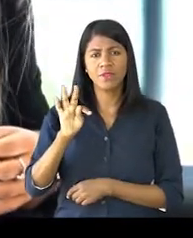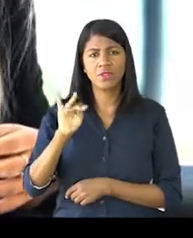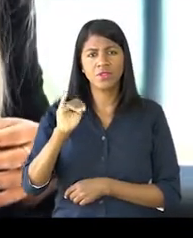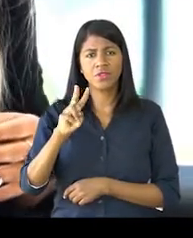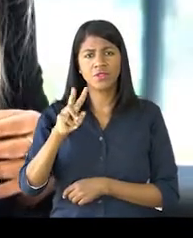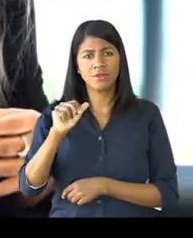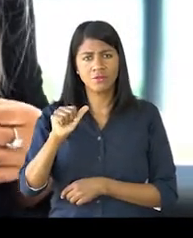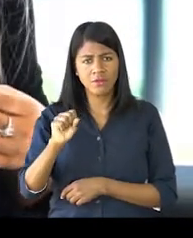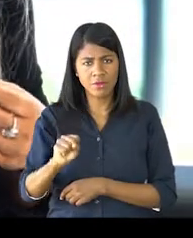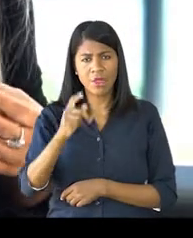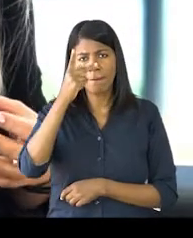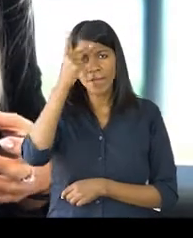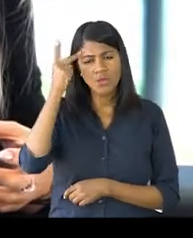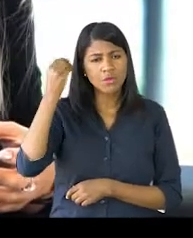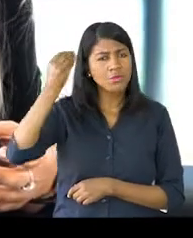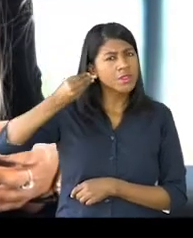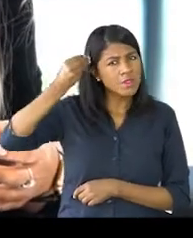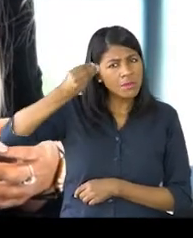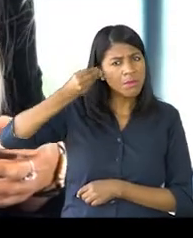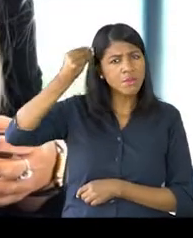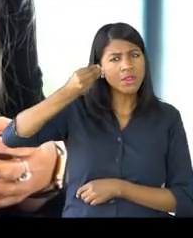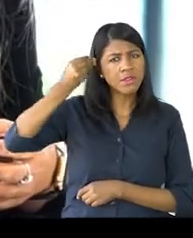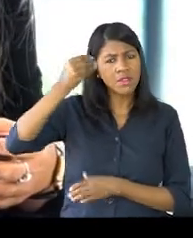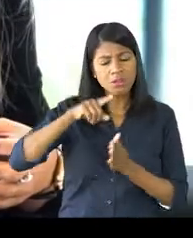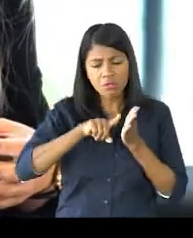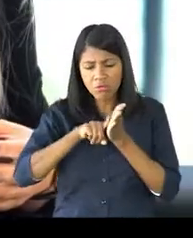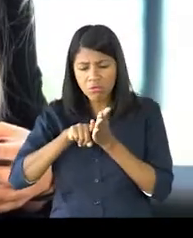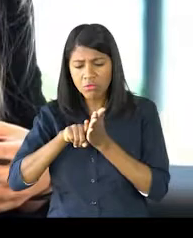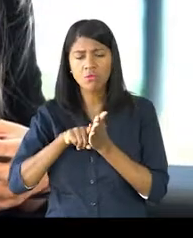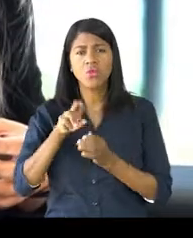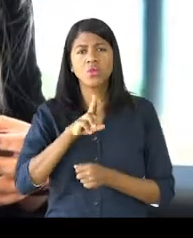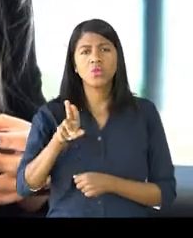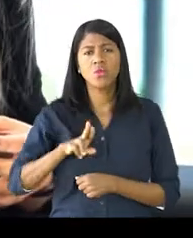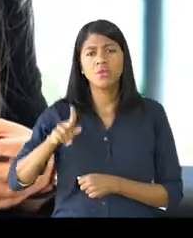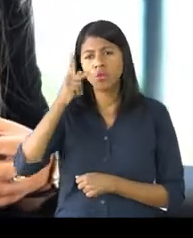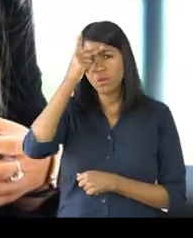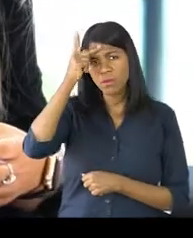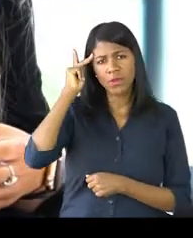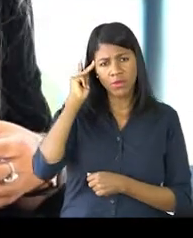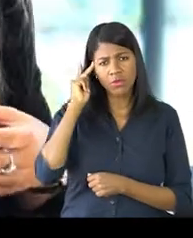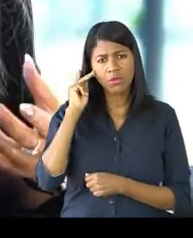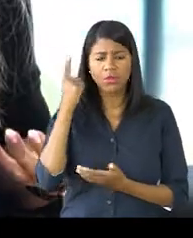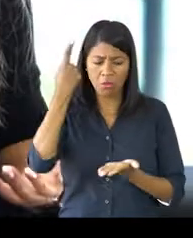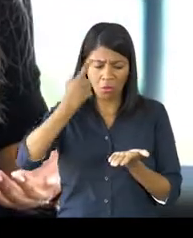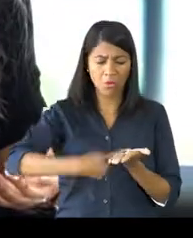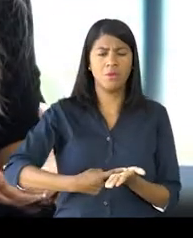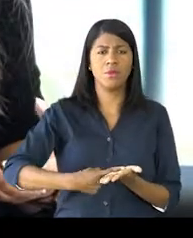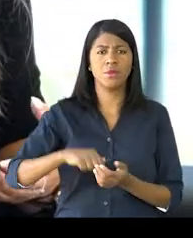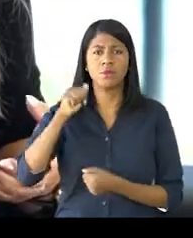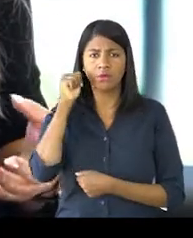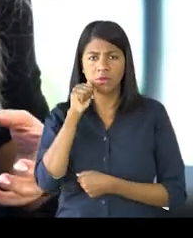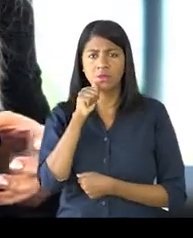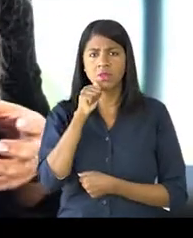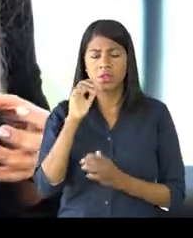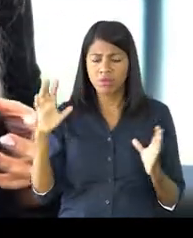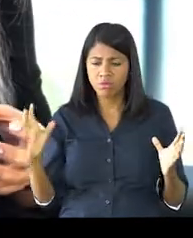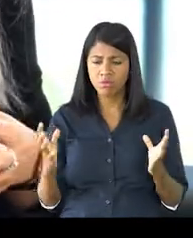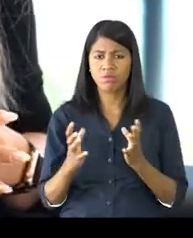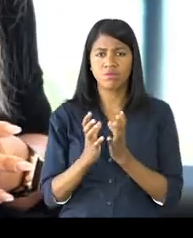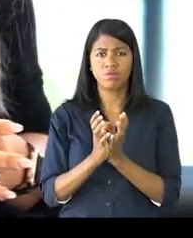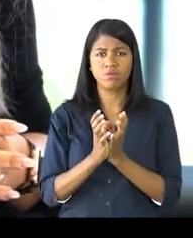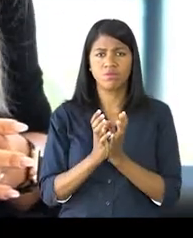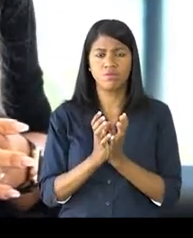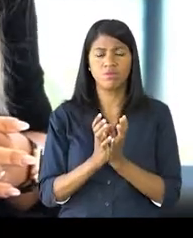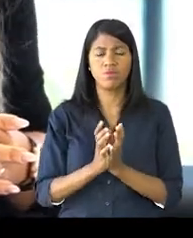experiência, né? Pesquisei nomes com eficiência, são pessoas comprometidas com a causa inclusive das mulheres e montamos